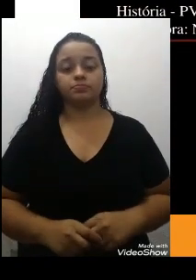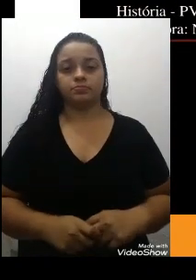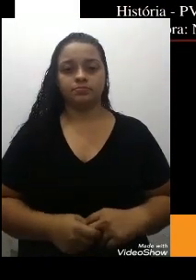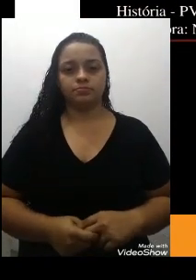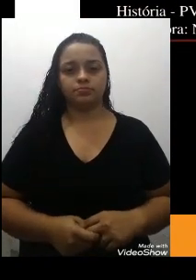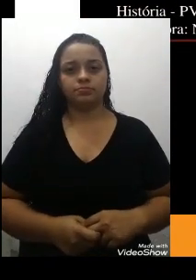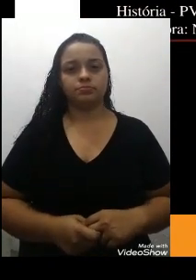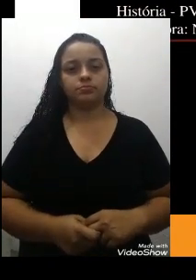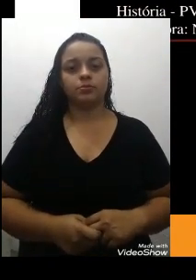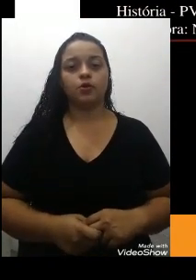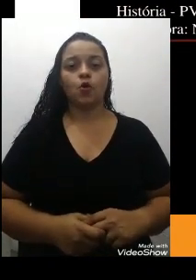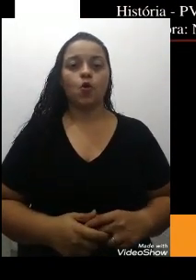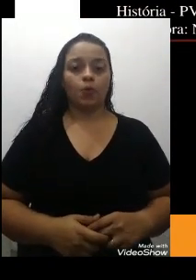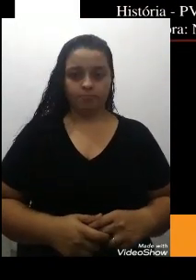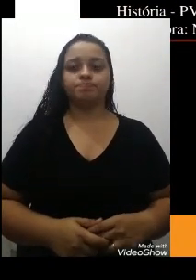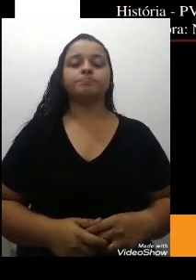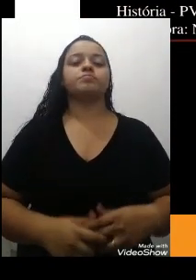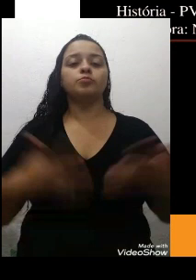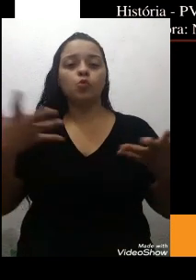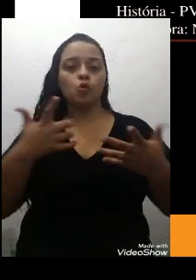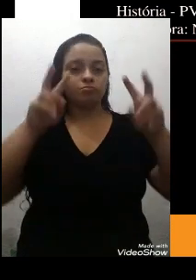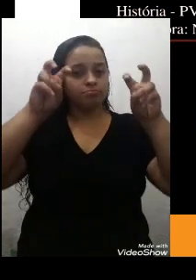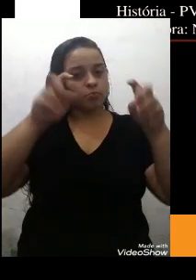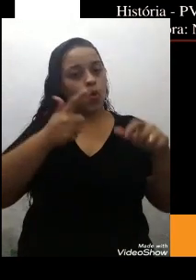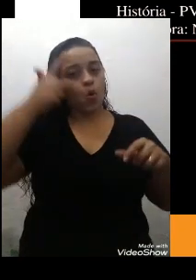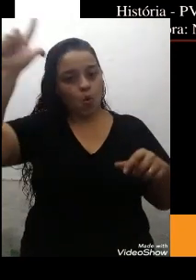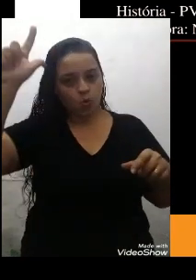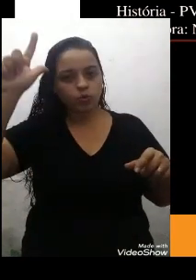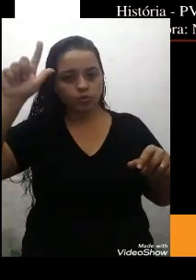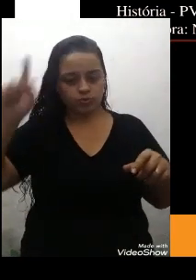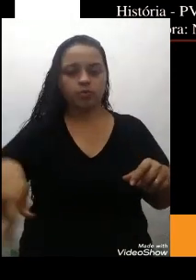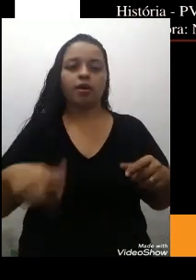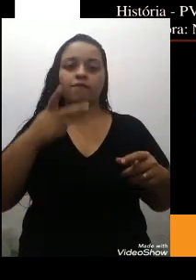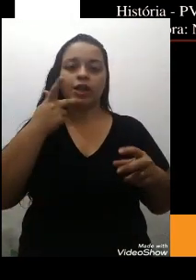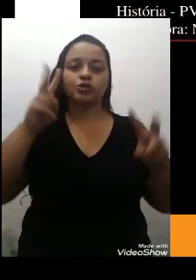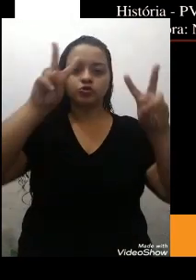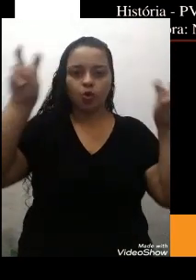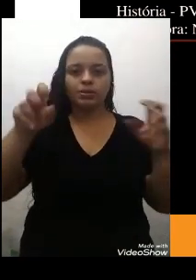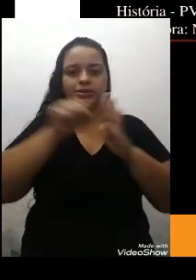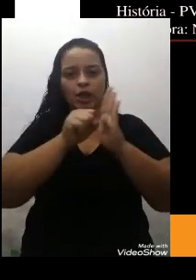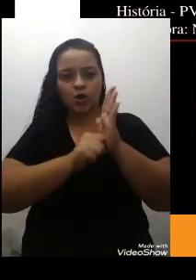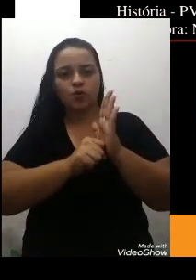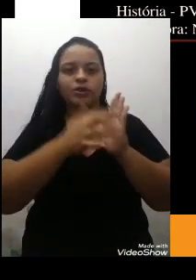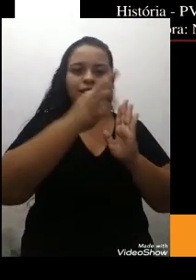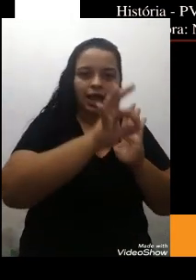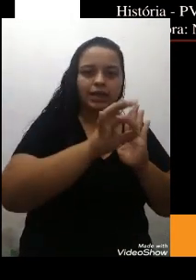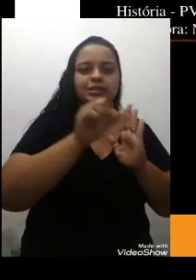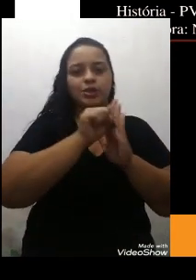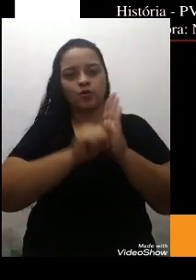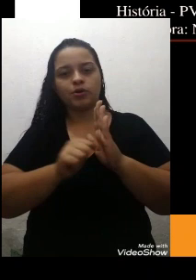Outro ponto que chama atenção para a gente pensar no continente africano entre os séculos X e XV são as formas de organizações